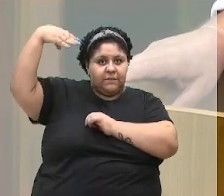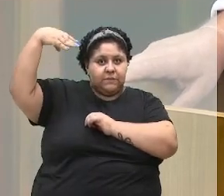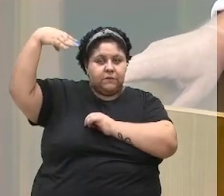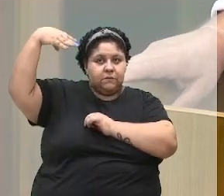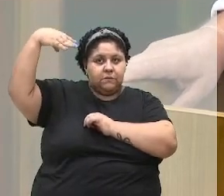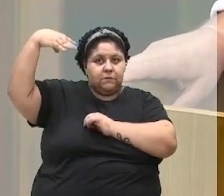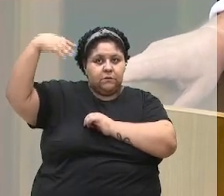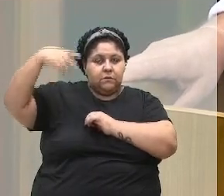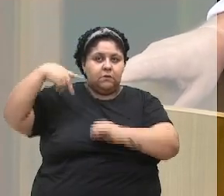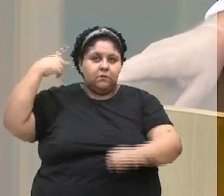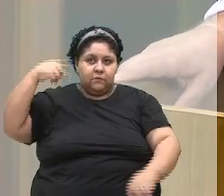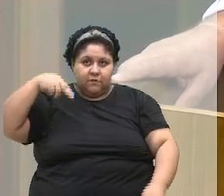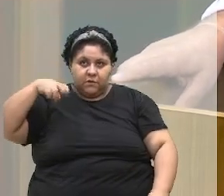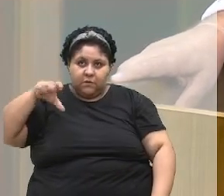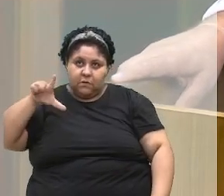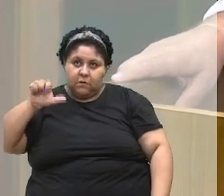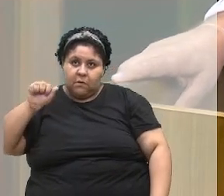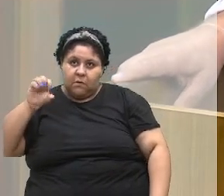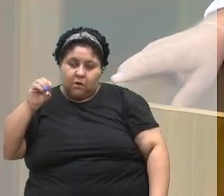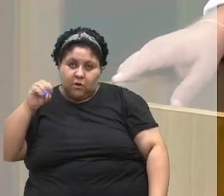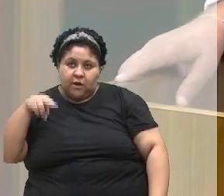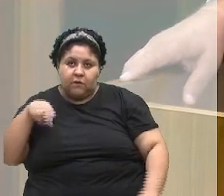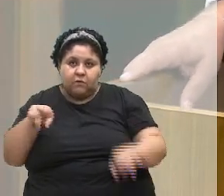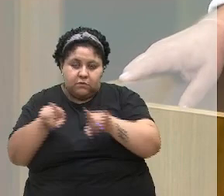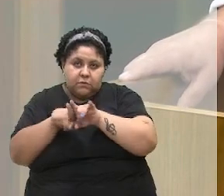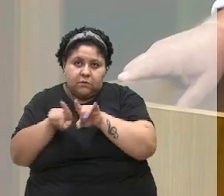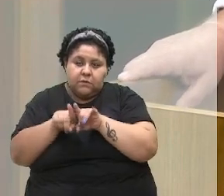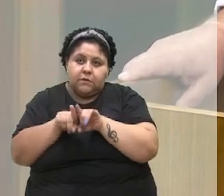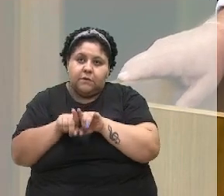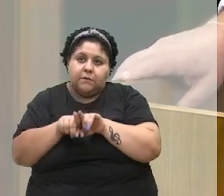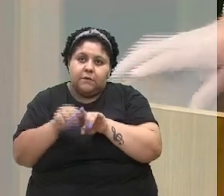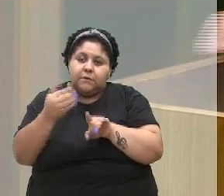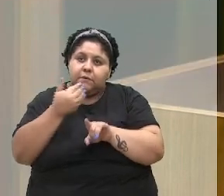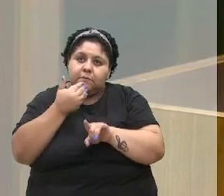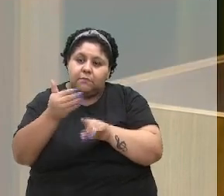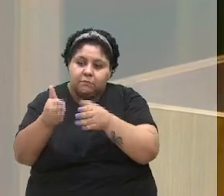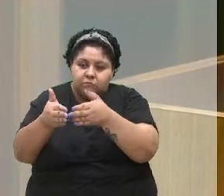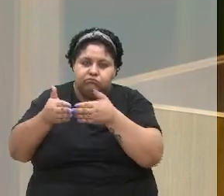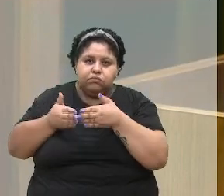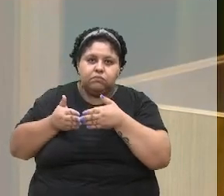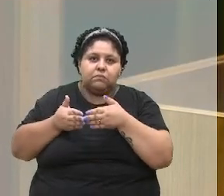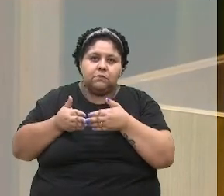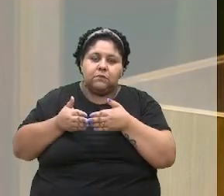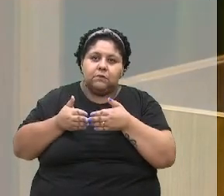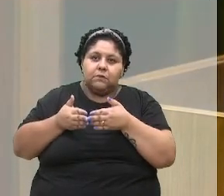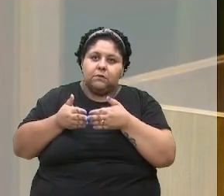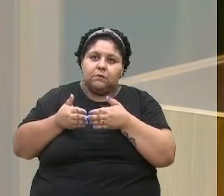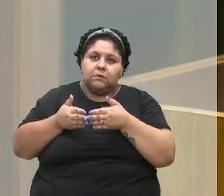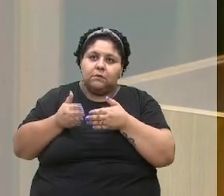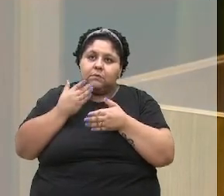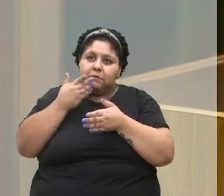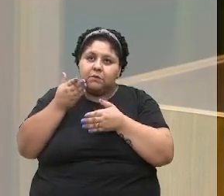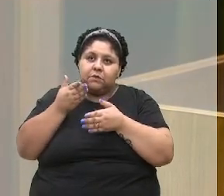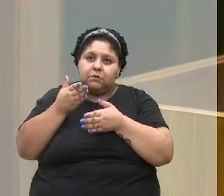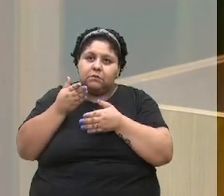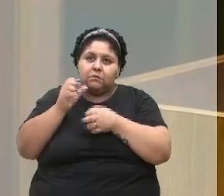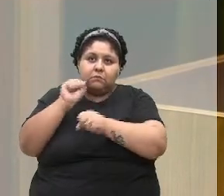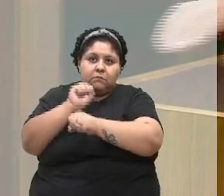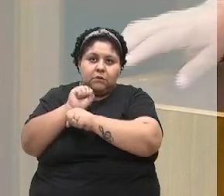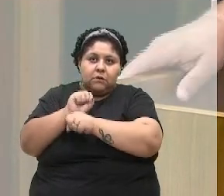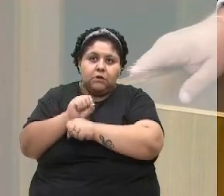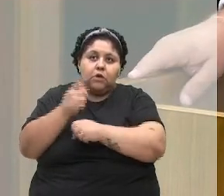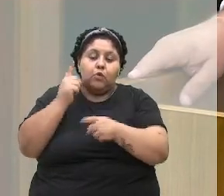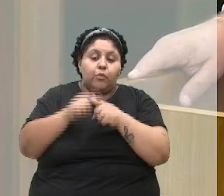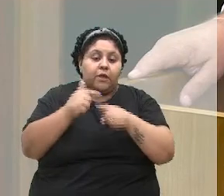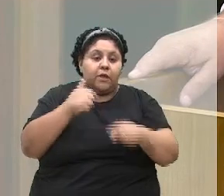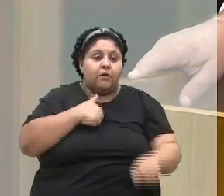o vereador Nelson está por aqui, mas não, ele tá meio pedindo licença aí para pedir uma pausa. Porque eu falei